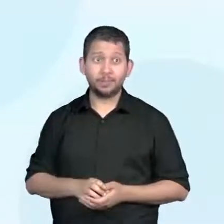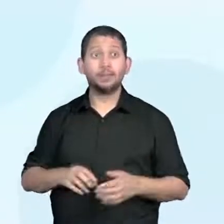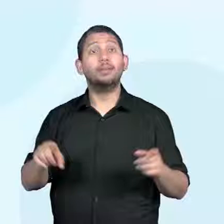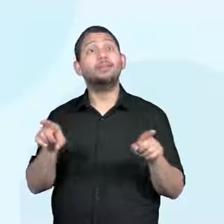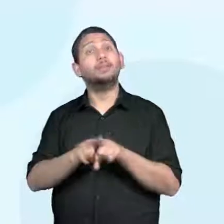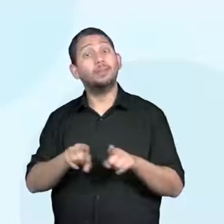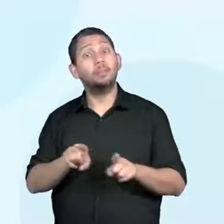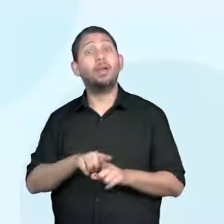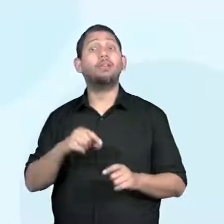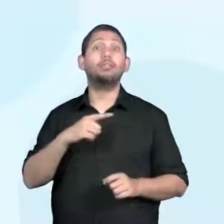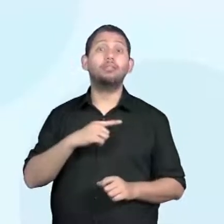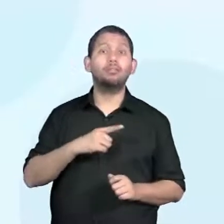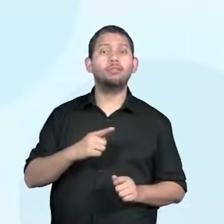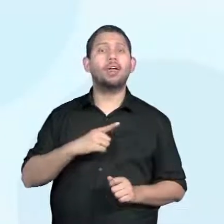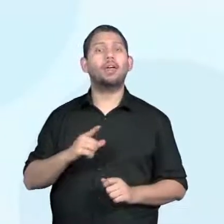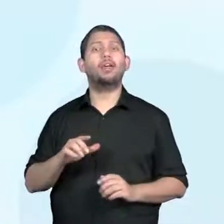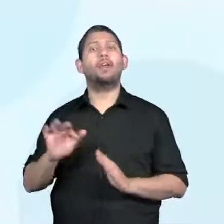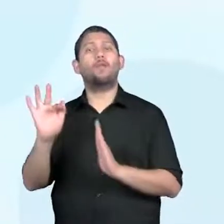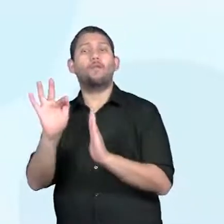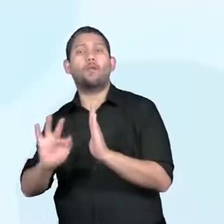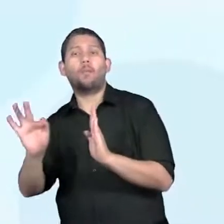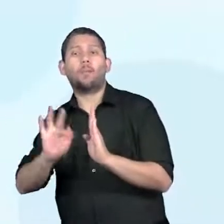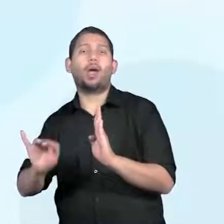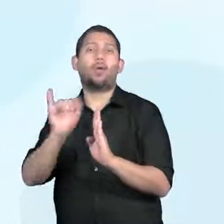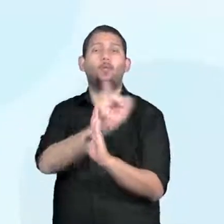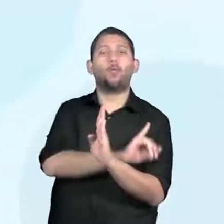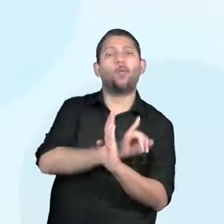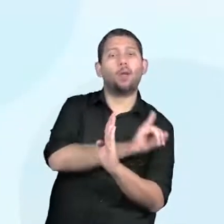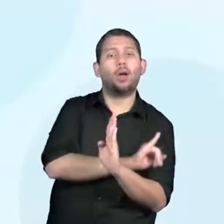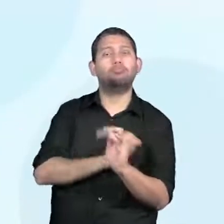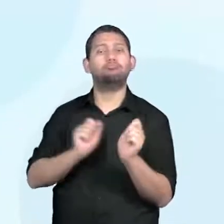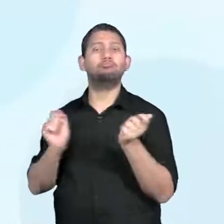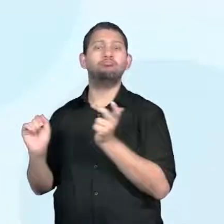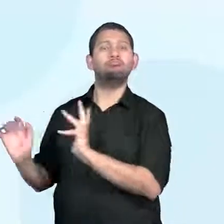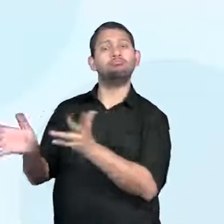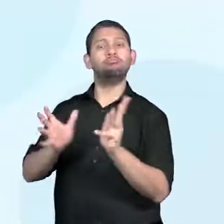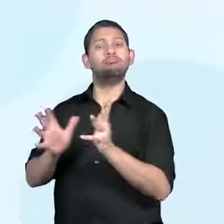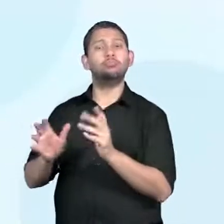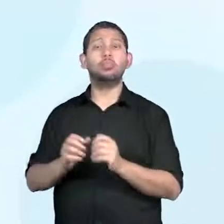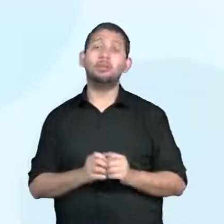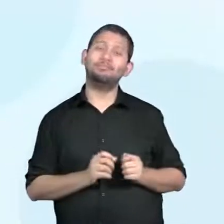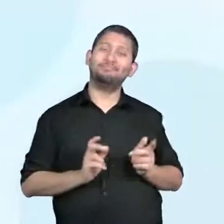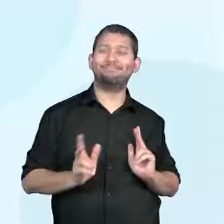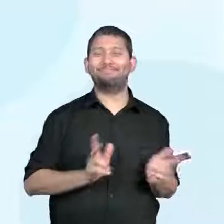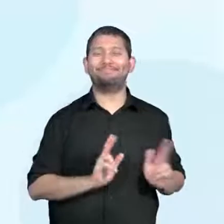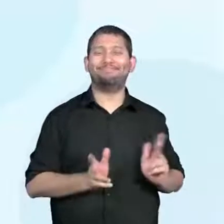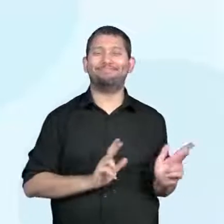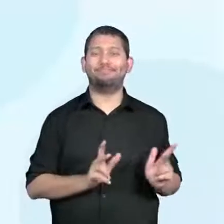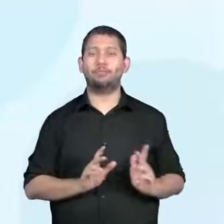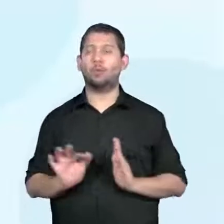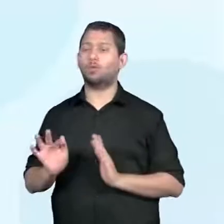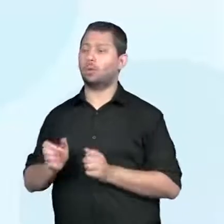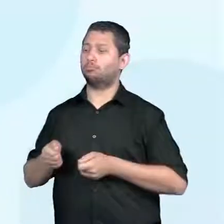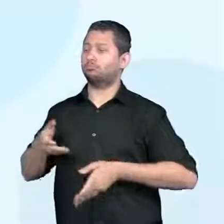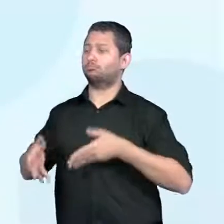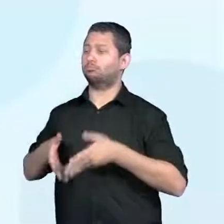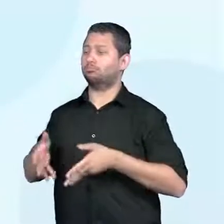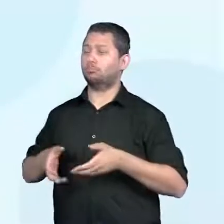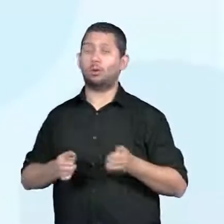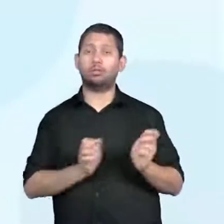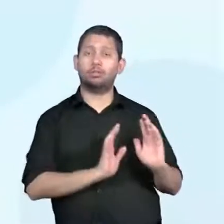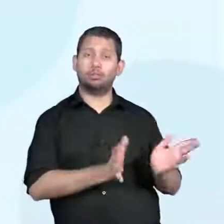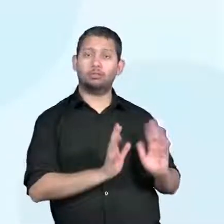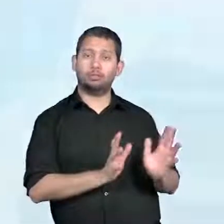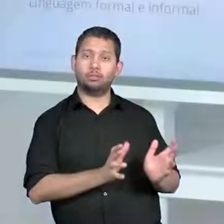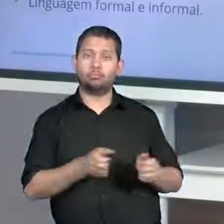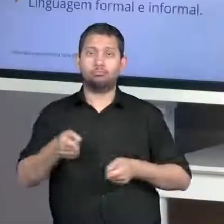linguagem formal e informal. Depende do seu entrevistado, né? Exatamente. Para adquirir essa linguagem. Eu dei um exemplo aqui. Vamos